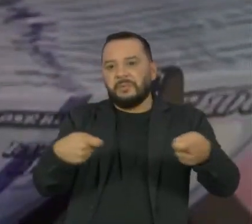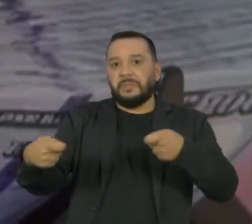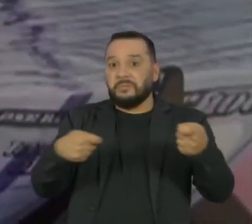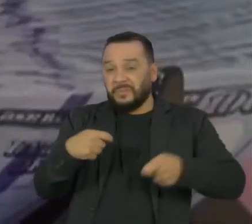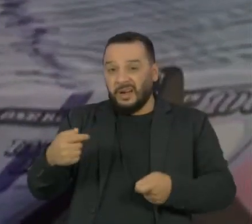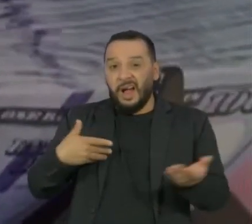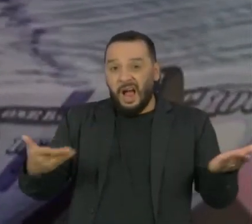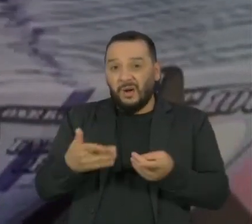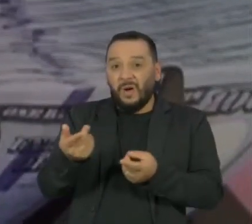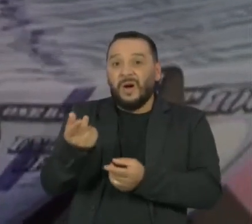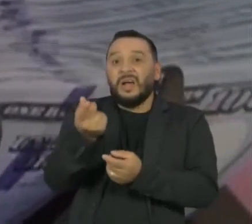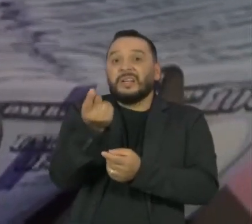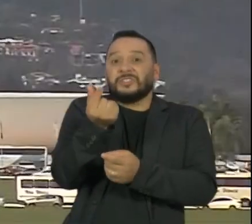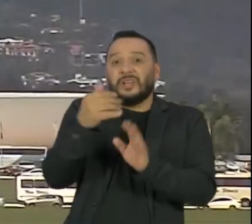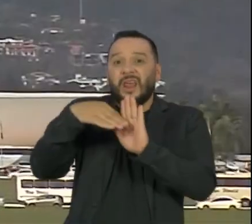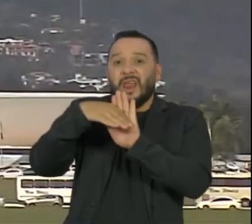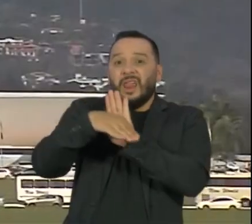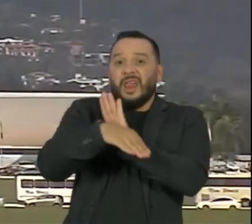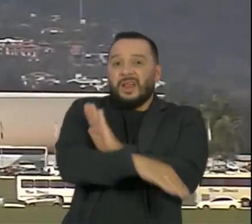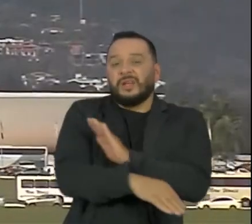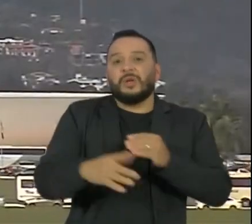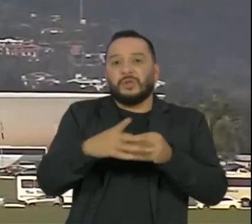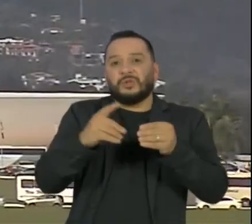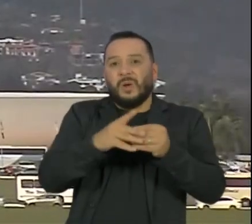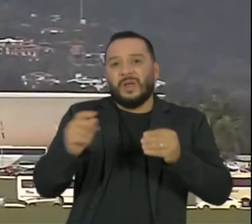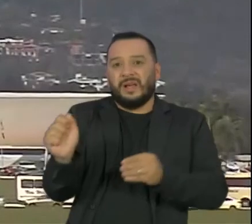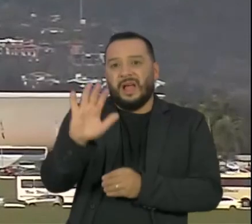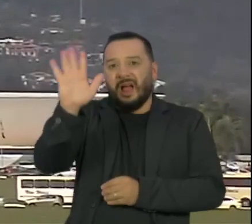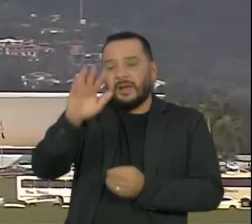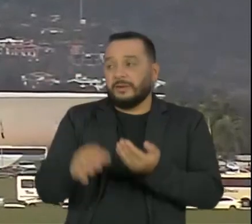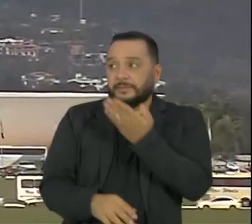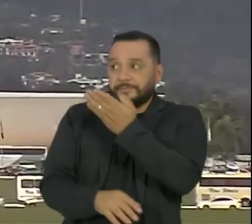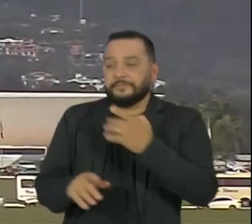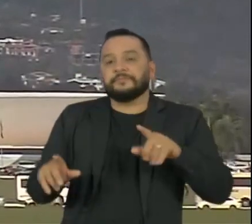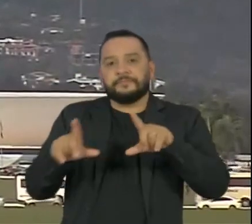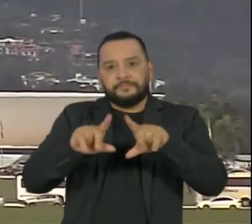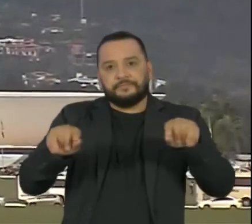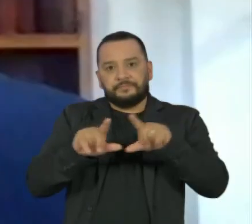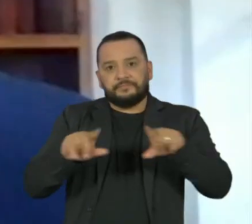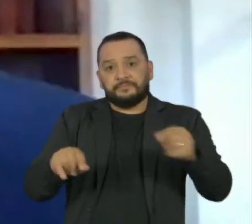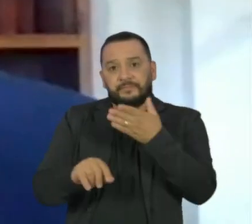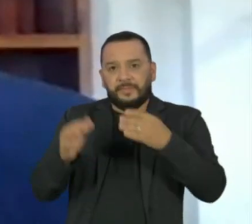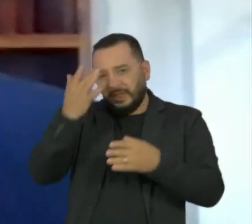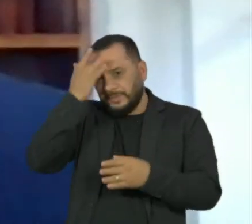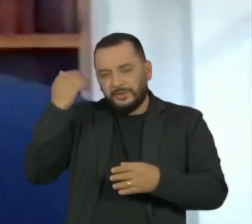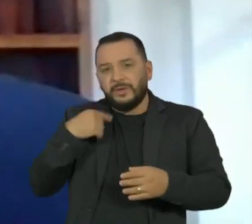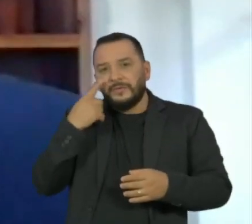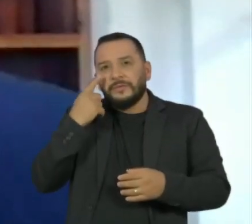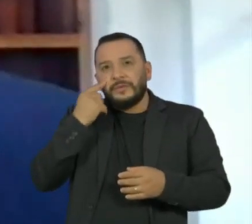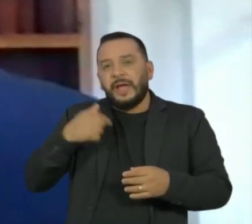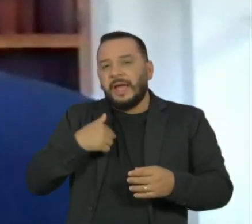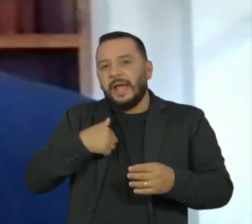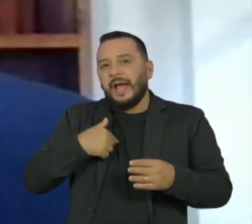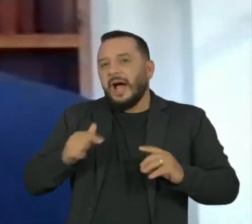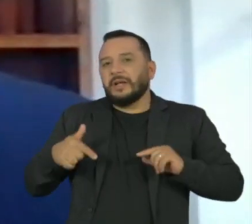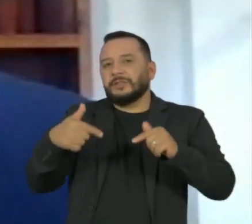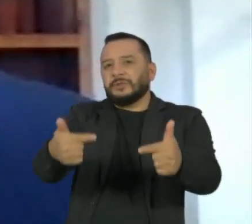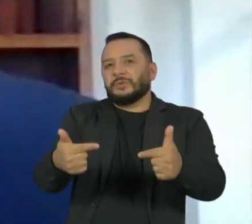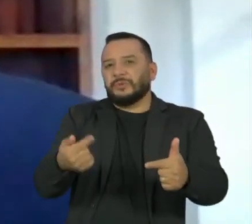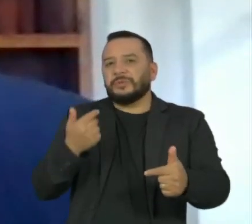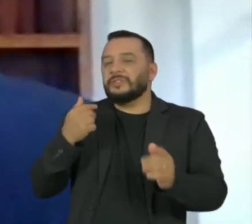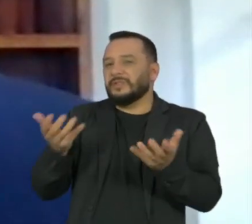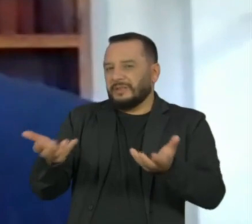uma disparada do dólar. Em Brasília, muitos veem na atitude de Bolsonaro um início de fritura do ministro